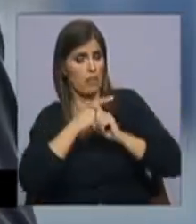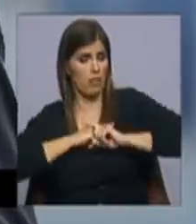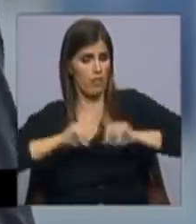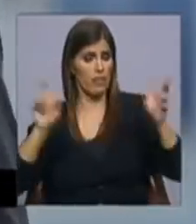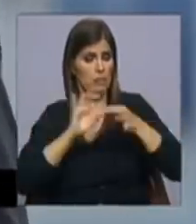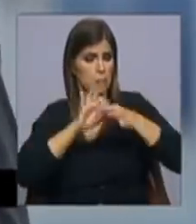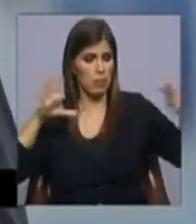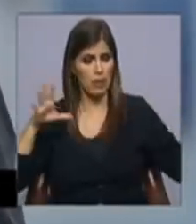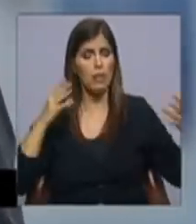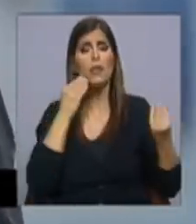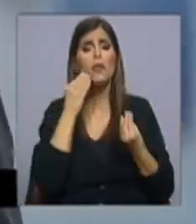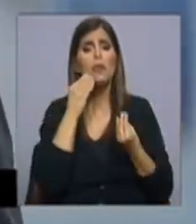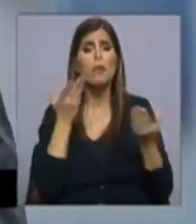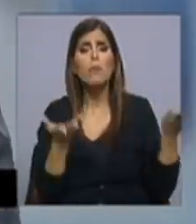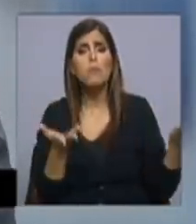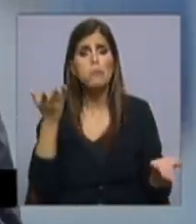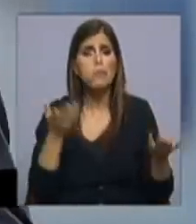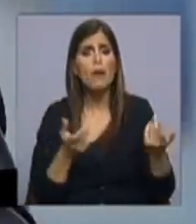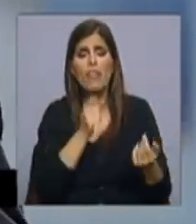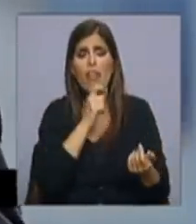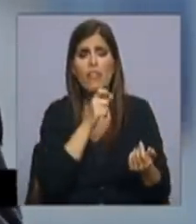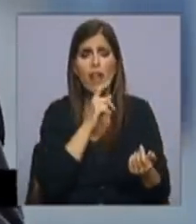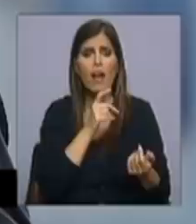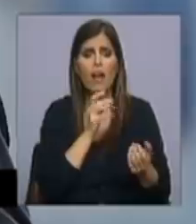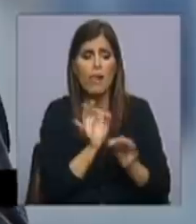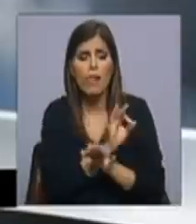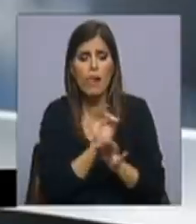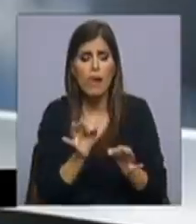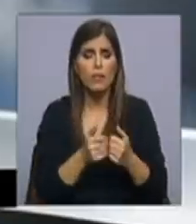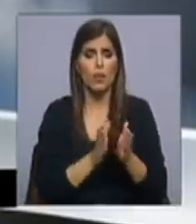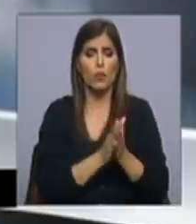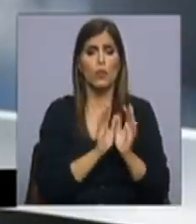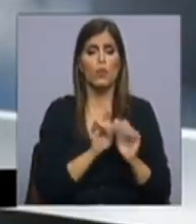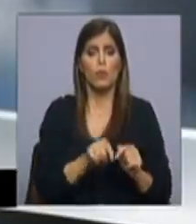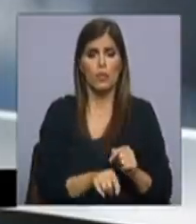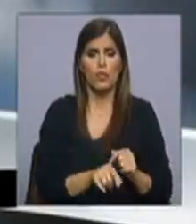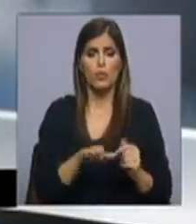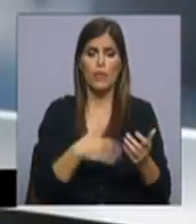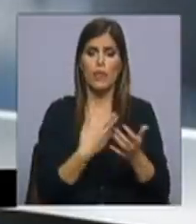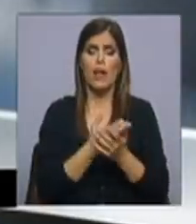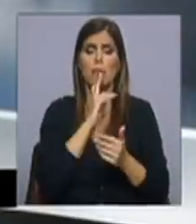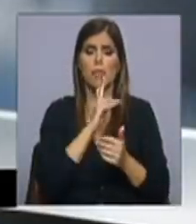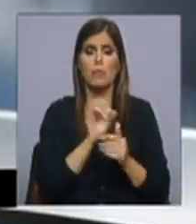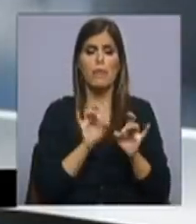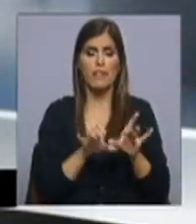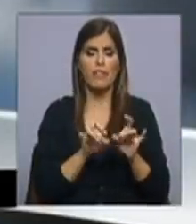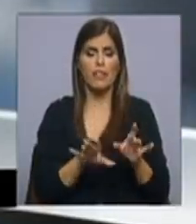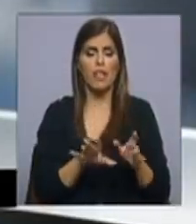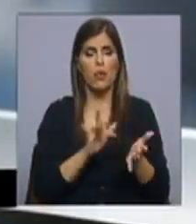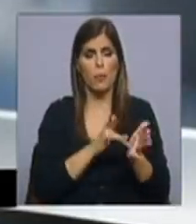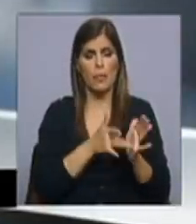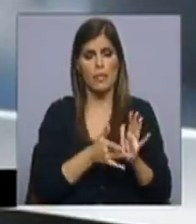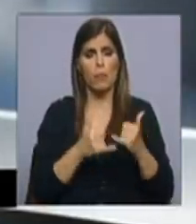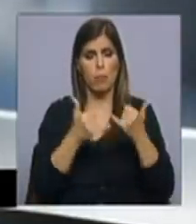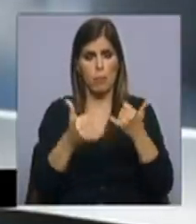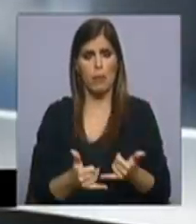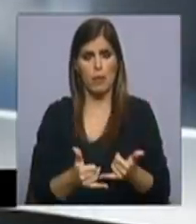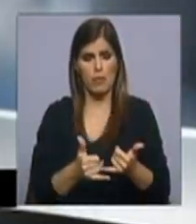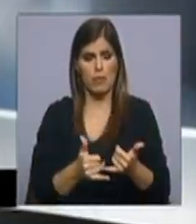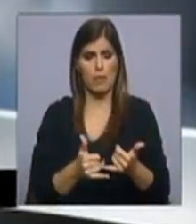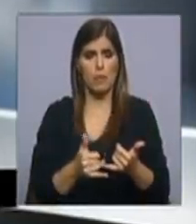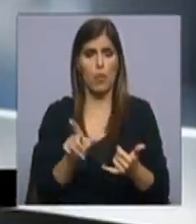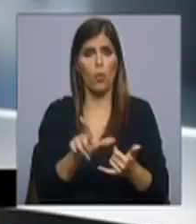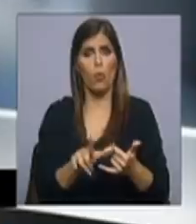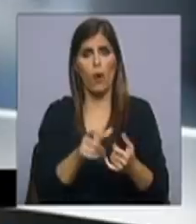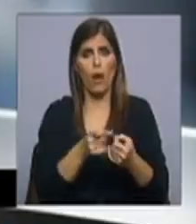que se consegue afinar tudo isto e ter uma resposta para evitar que o Brasil seja o próximo ponto mais complicado à